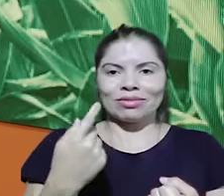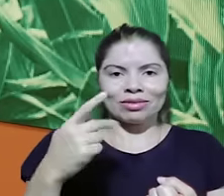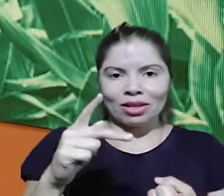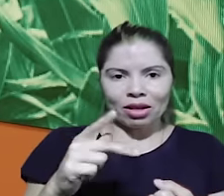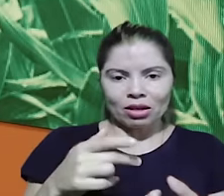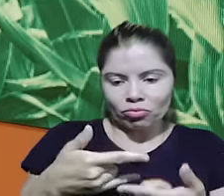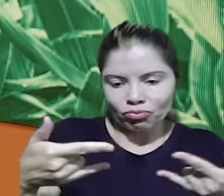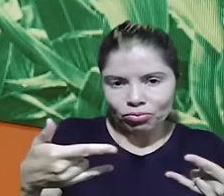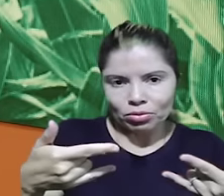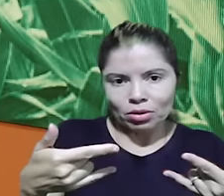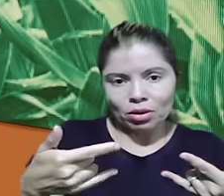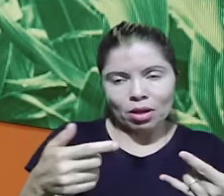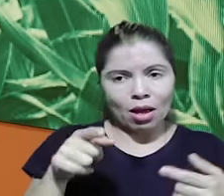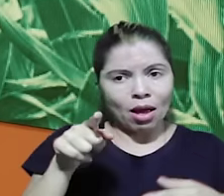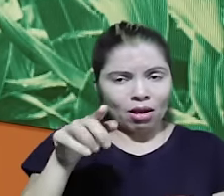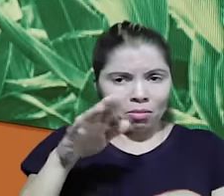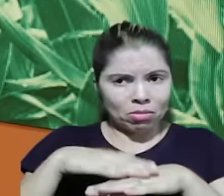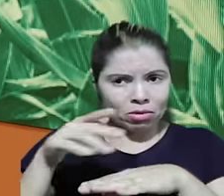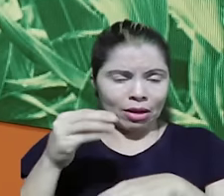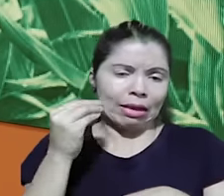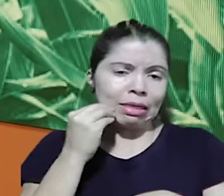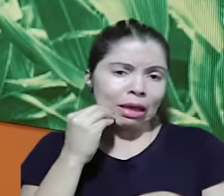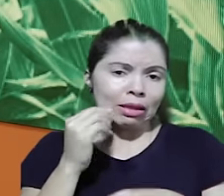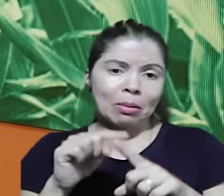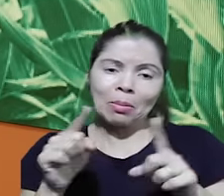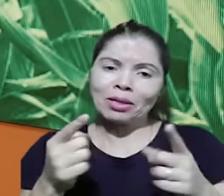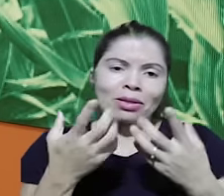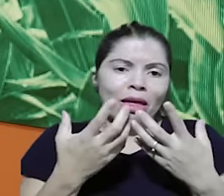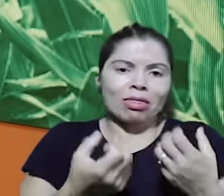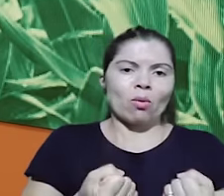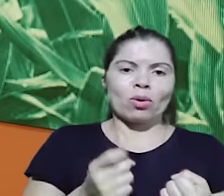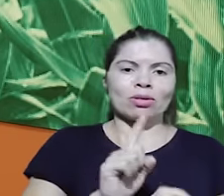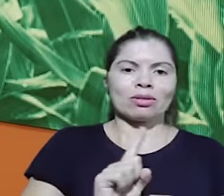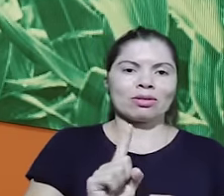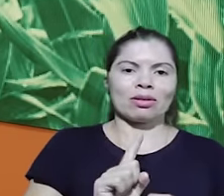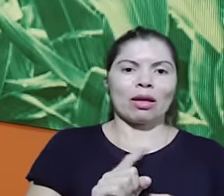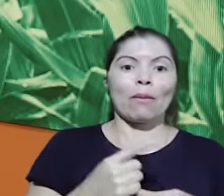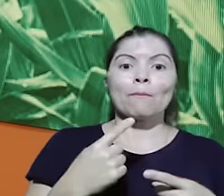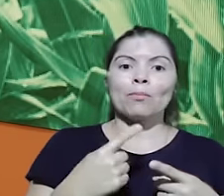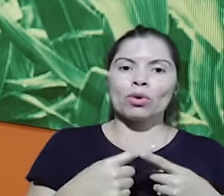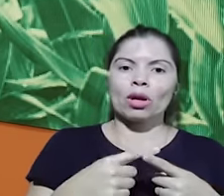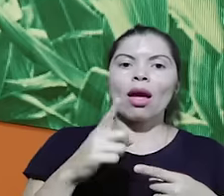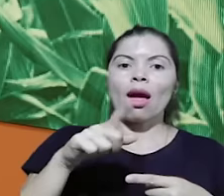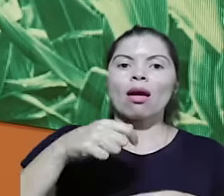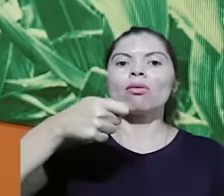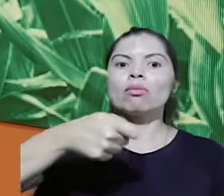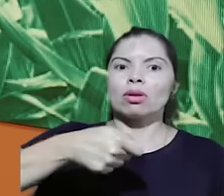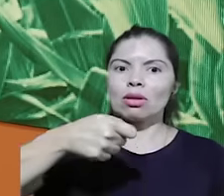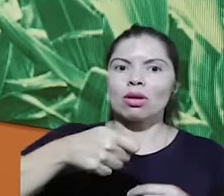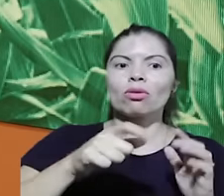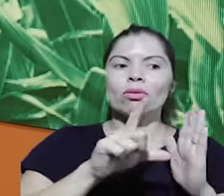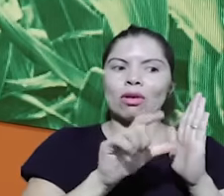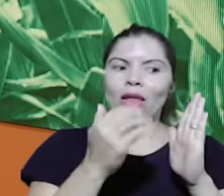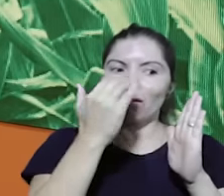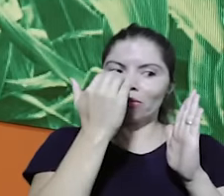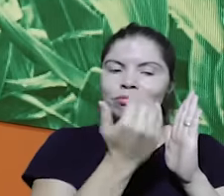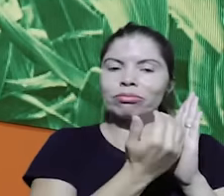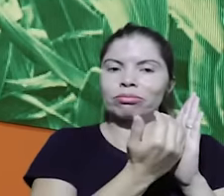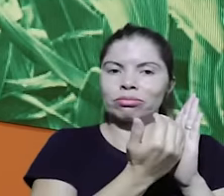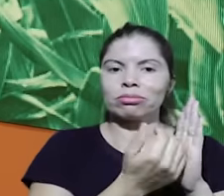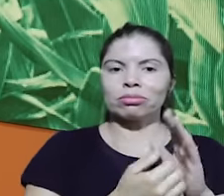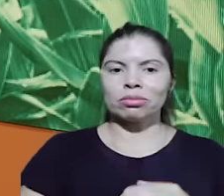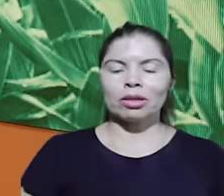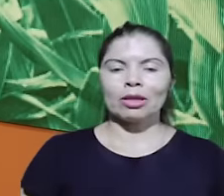provavelmente não vai ser aceito esse essa emissão da nota fiscal porque não vai ser mais aceito dentro do dos órgãos